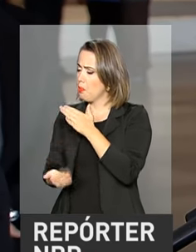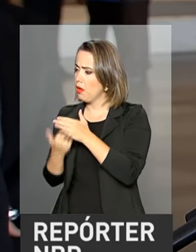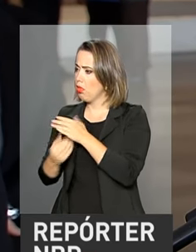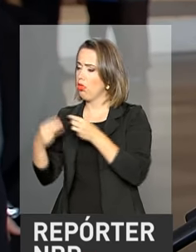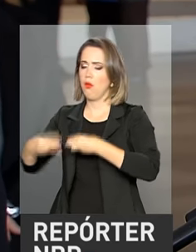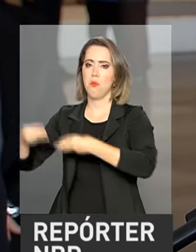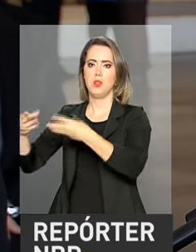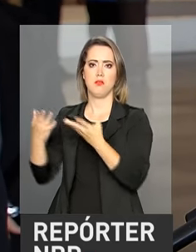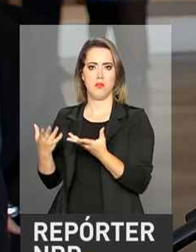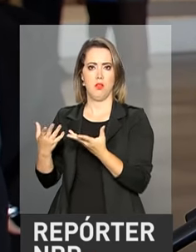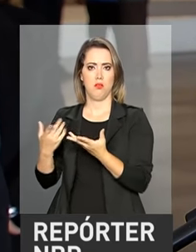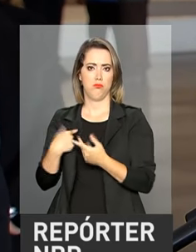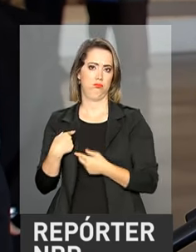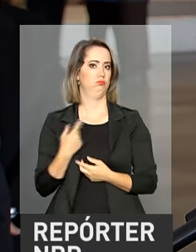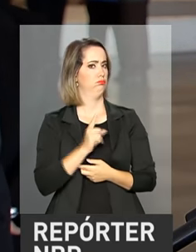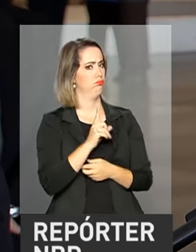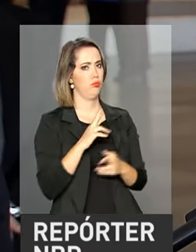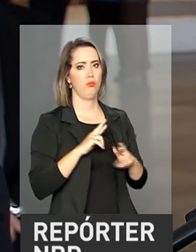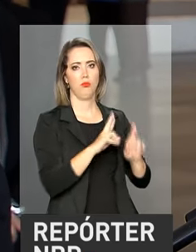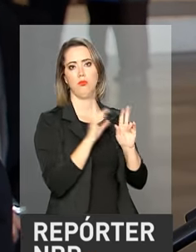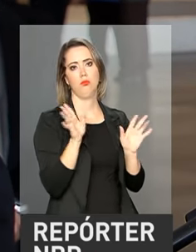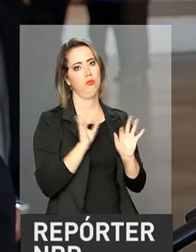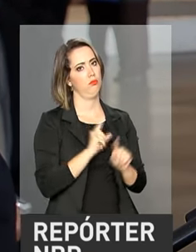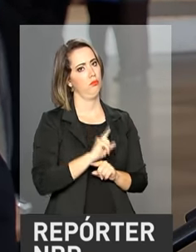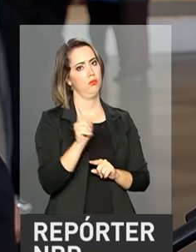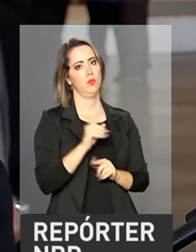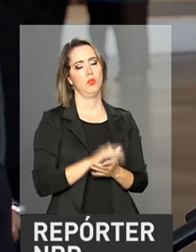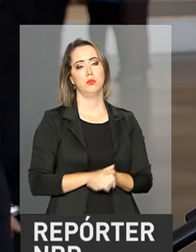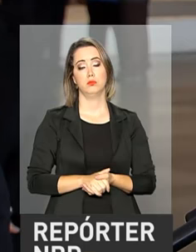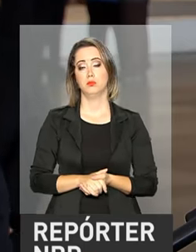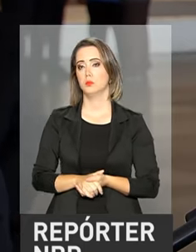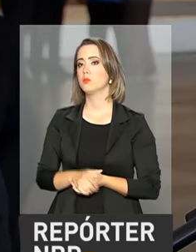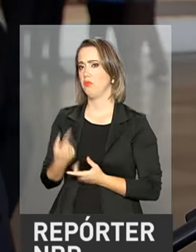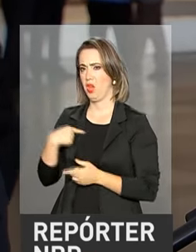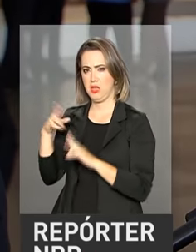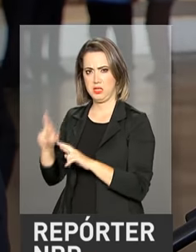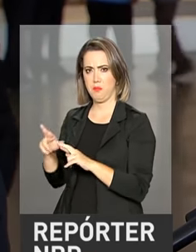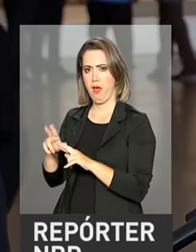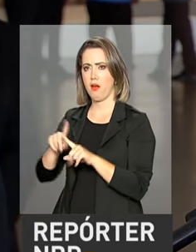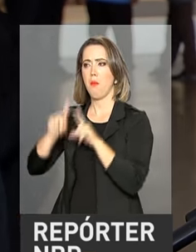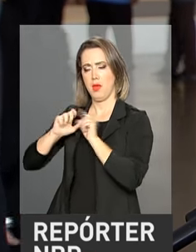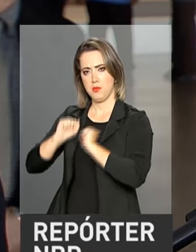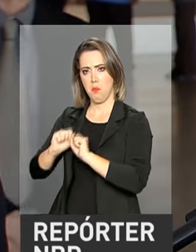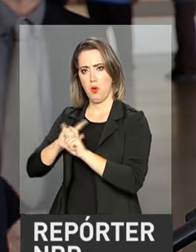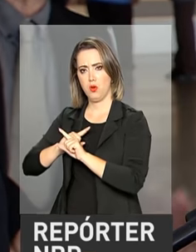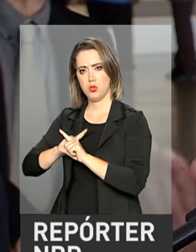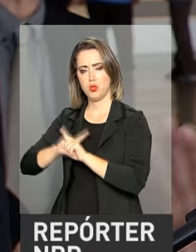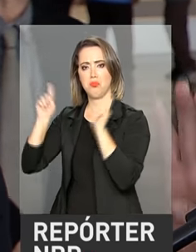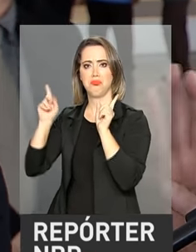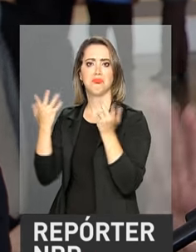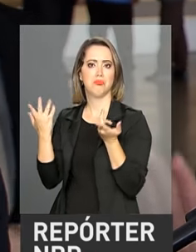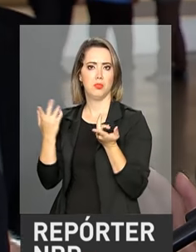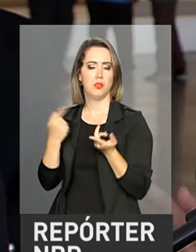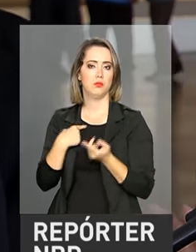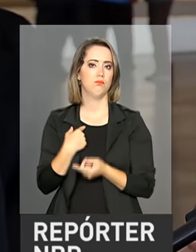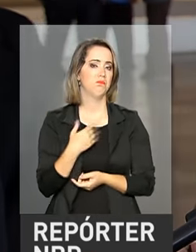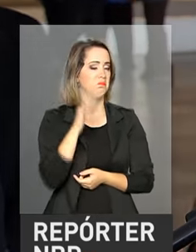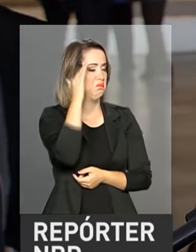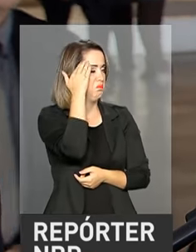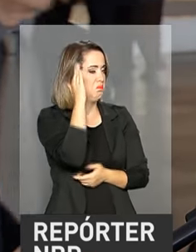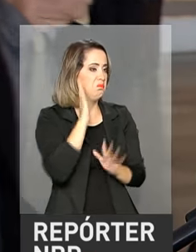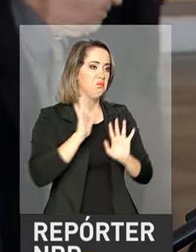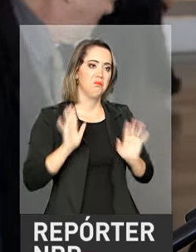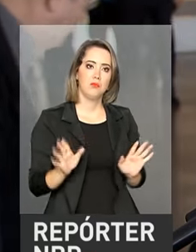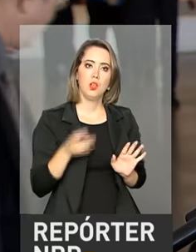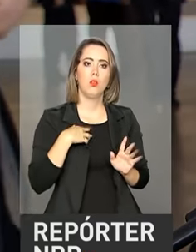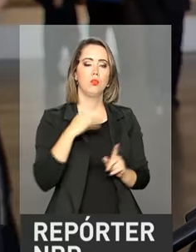Senão... Eu espero que não. Espera que não, mas pode ter. Quem não votar, pode o partido não, isso não sei, perder. Isso nós vamos examinar no